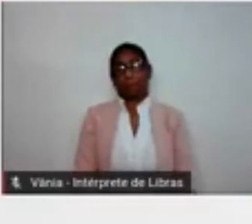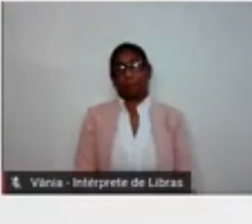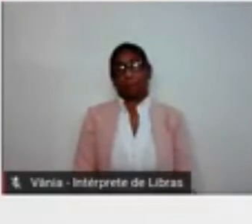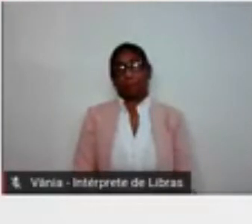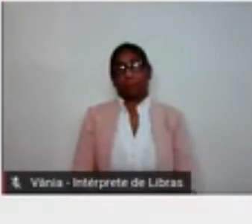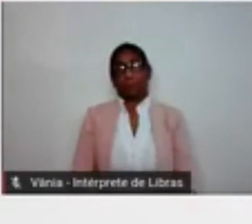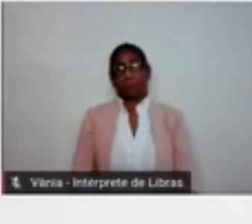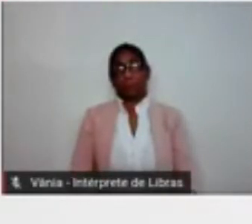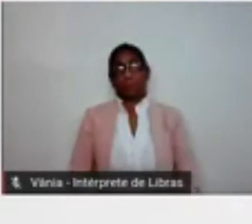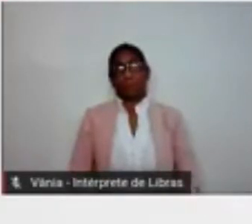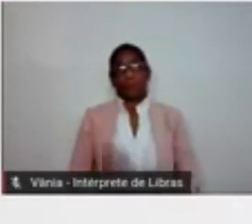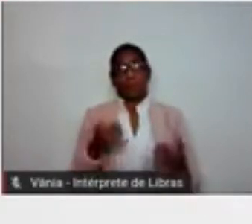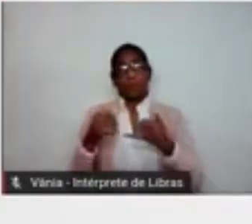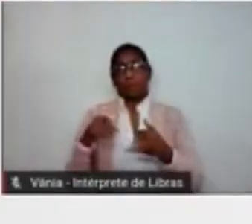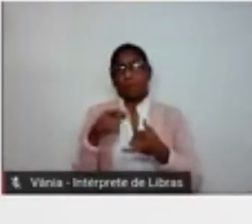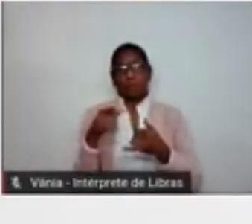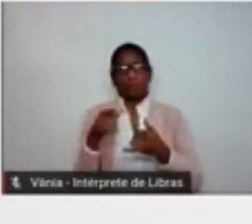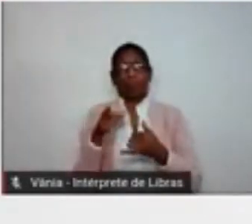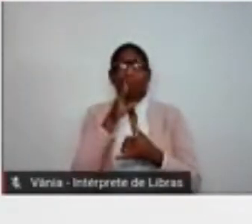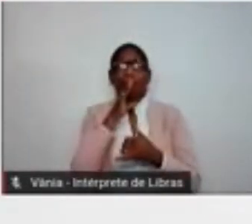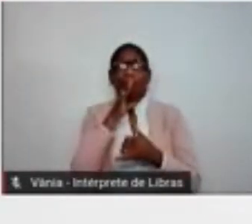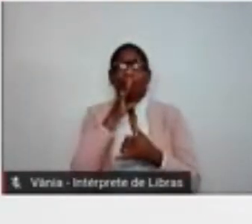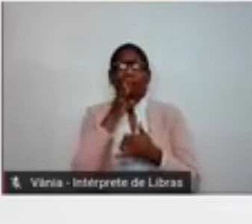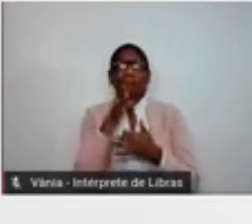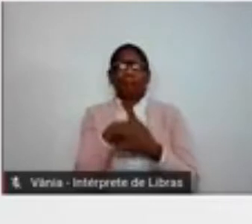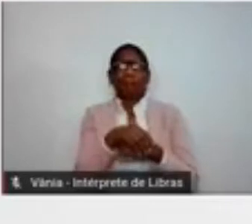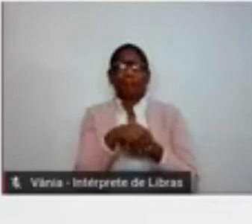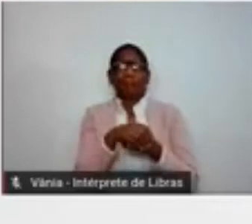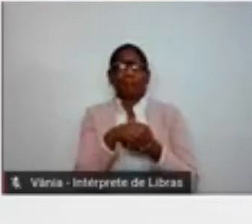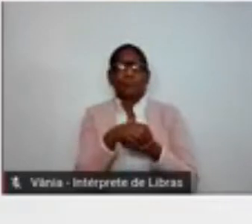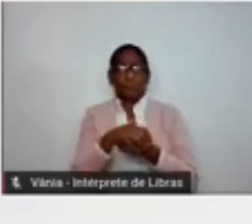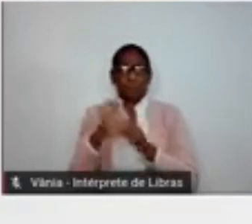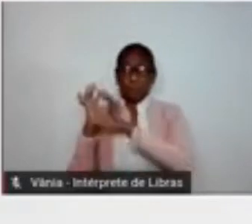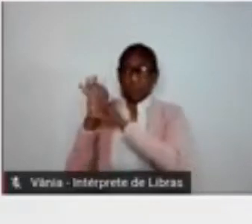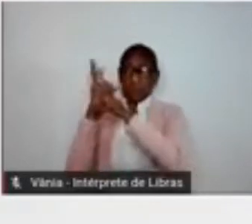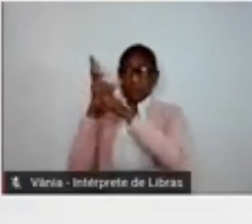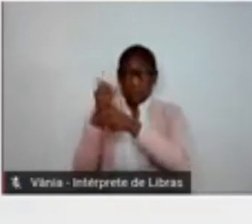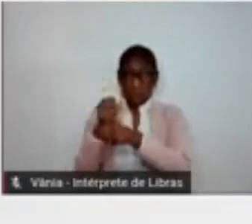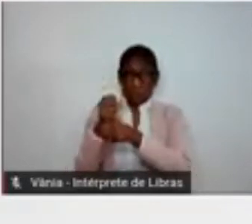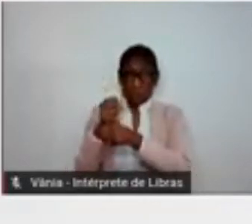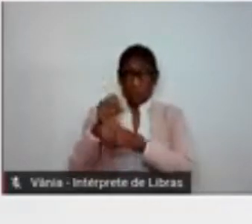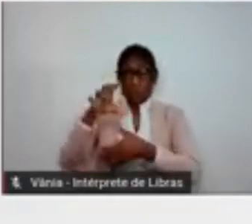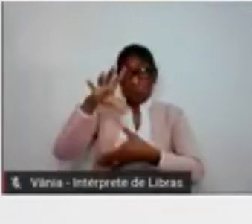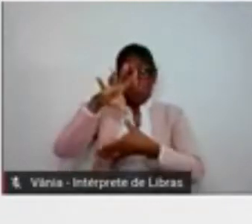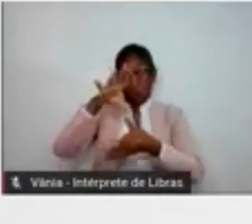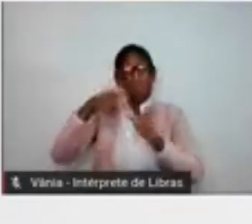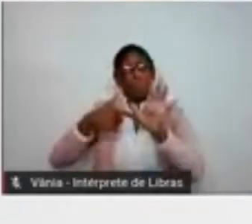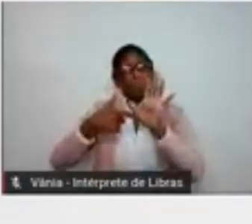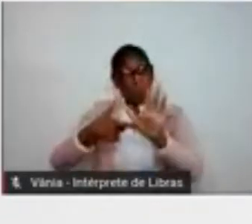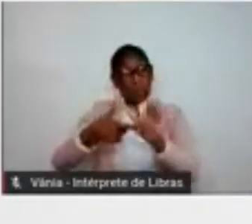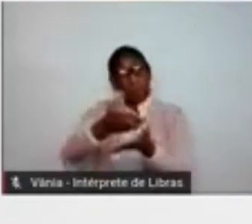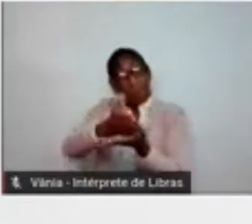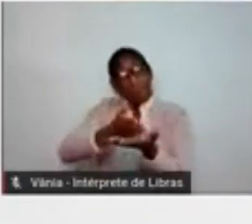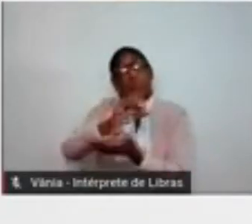coincidência, né? Se a gente observar aqui nesse outro, no histórico dos mapas, é lá na segunda quinzena de